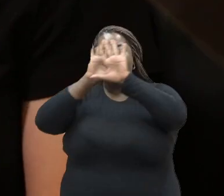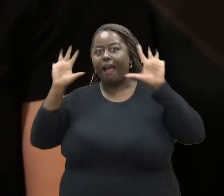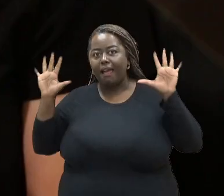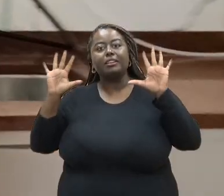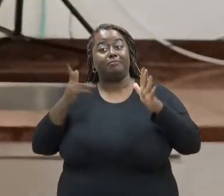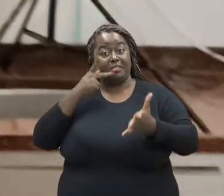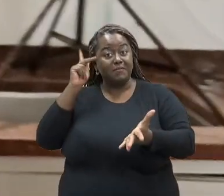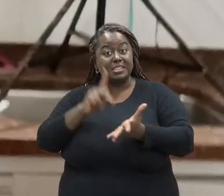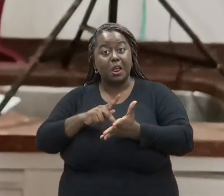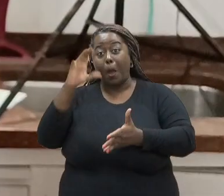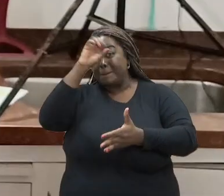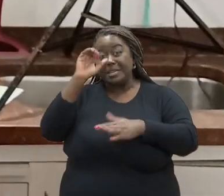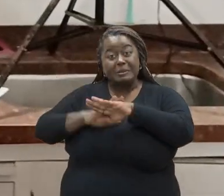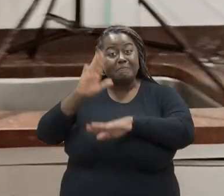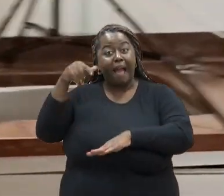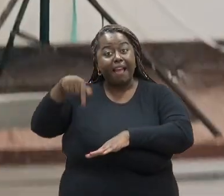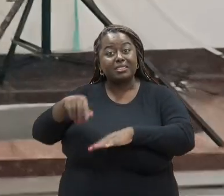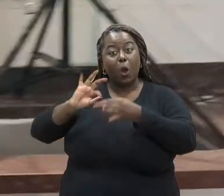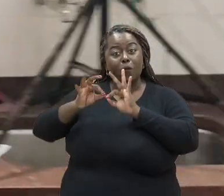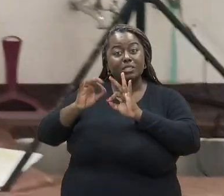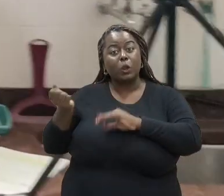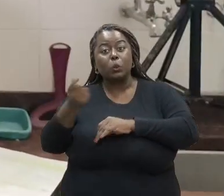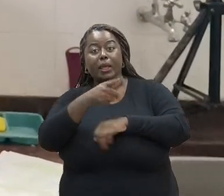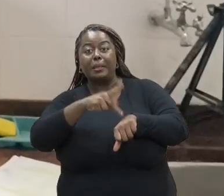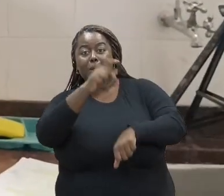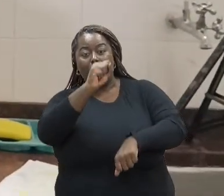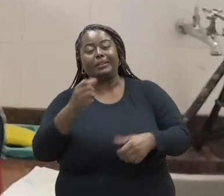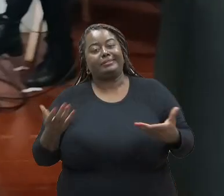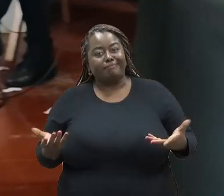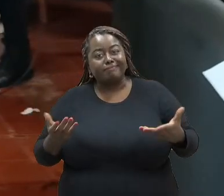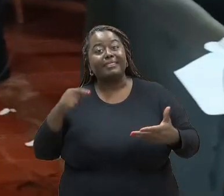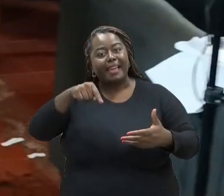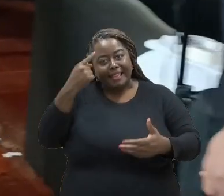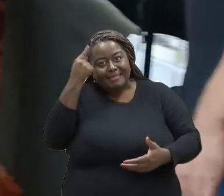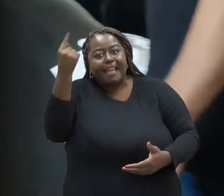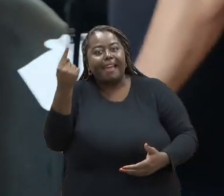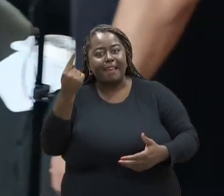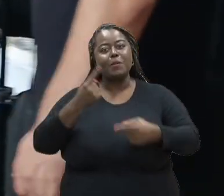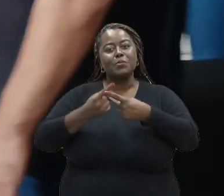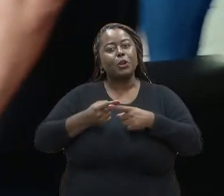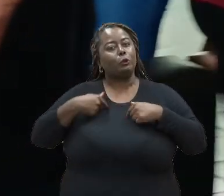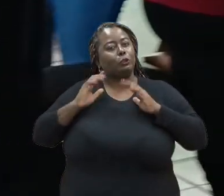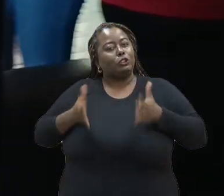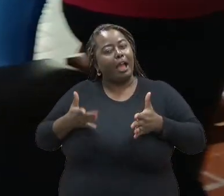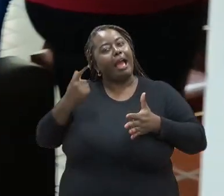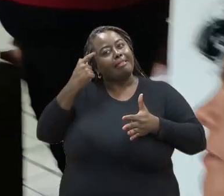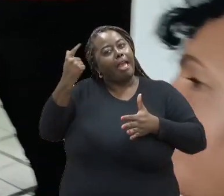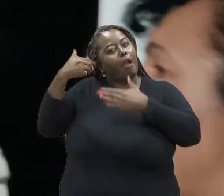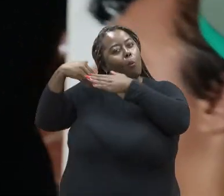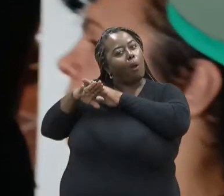pra mim. Pra ser sincera, eu acho que eu aprendi mais nessa oficina do que na própria pós. Kétila Maria. Essa ideia veio... Eu já tinha uma ideia ali